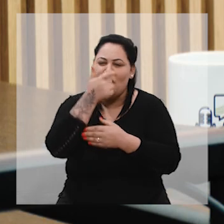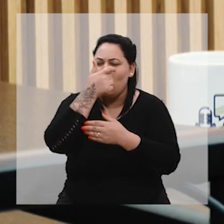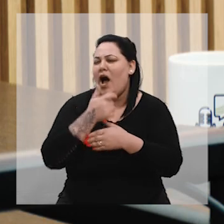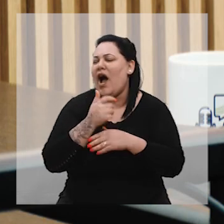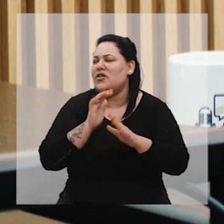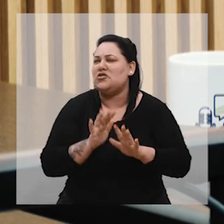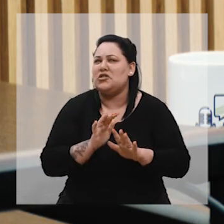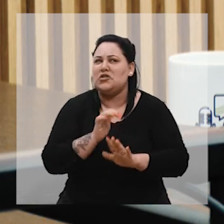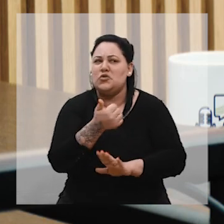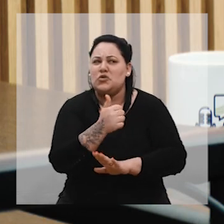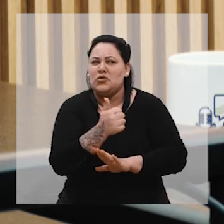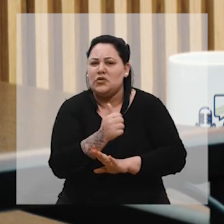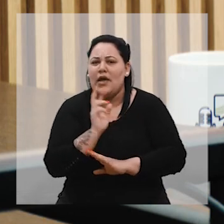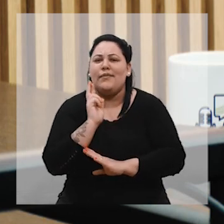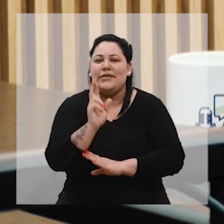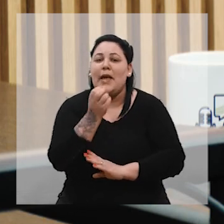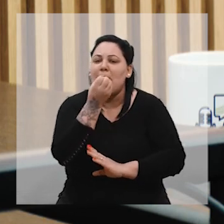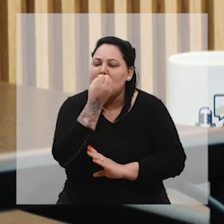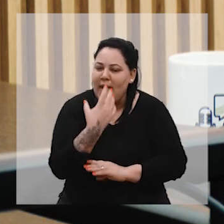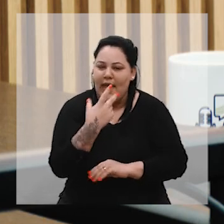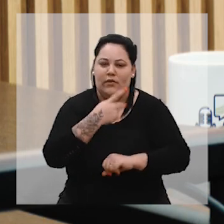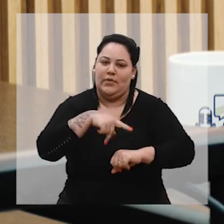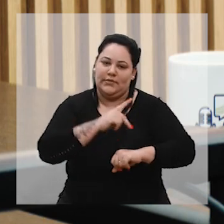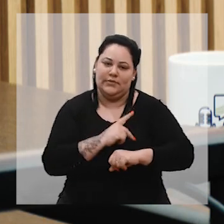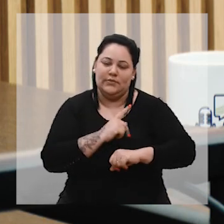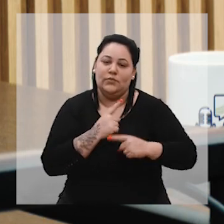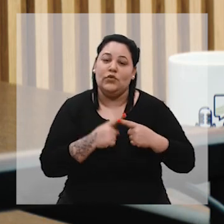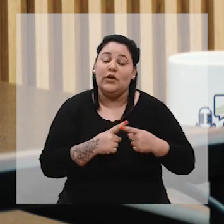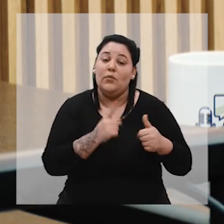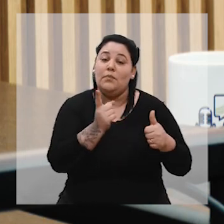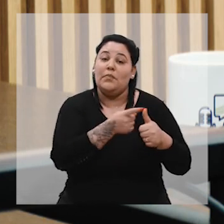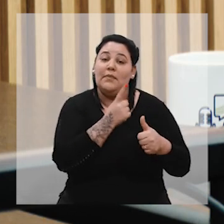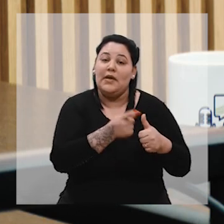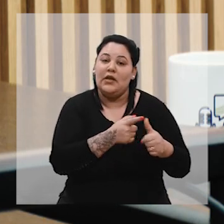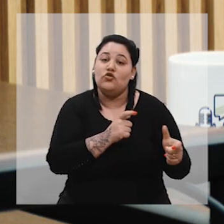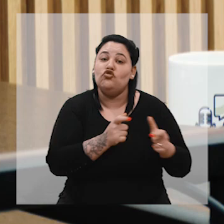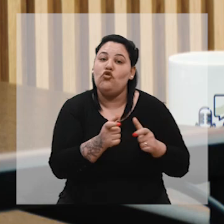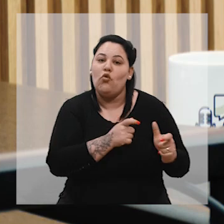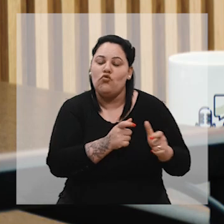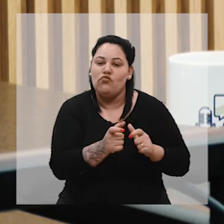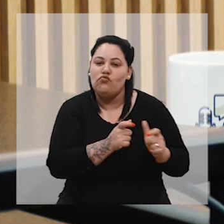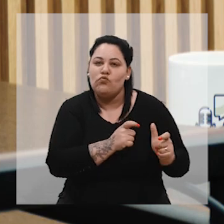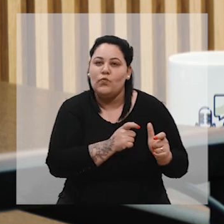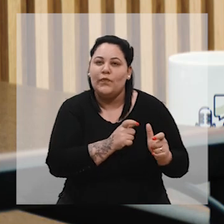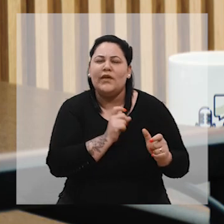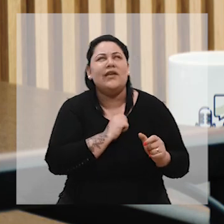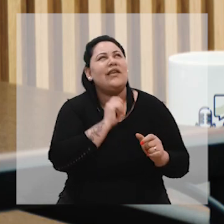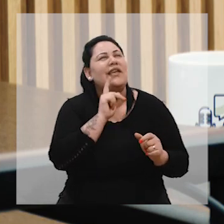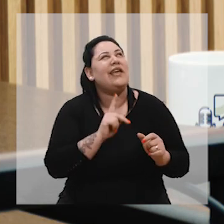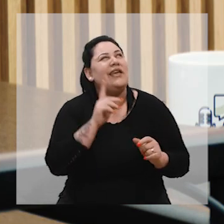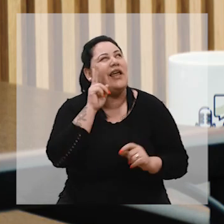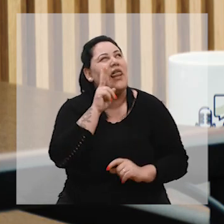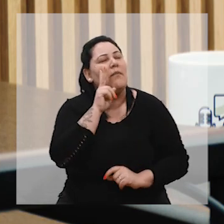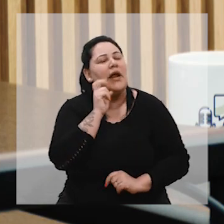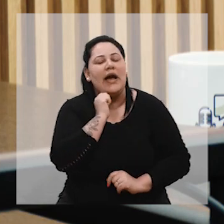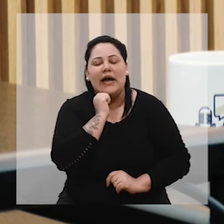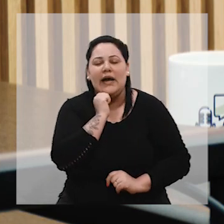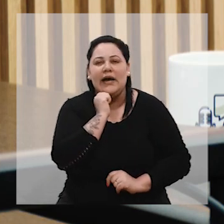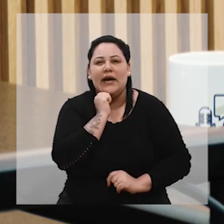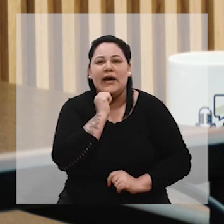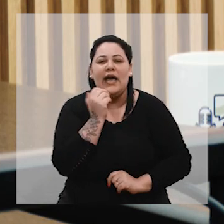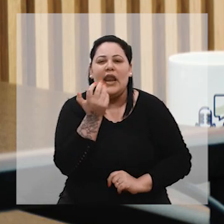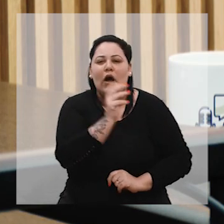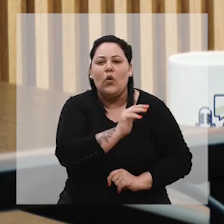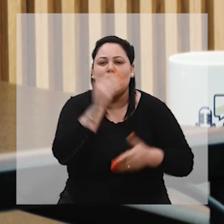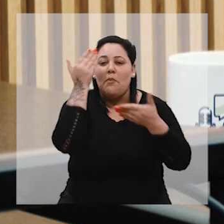atletas e eu acho que esses 11 atletas representaram muito bem o país, cara. O primeiro jogo, quem que era o primeiro jogo? O